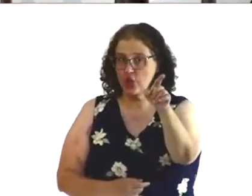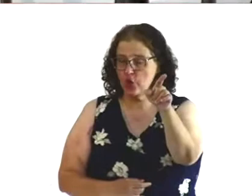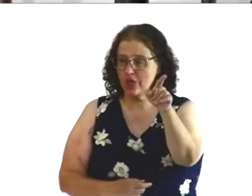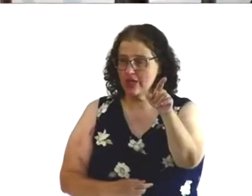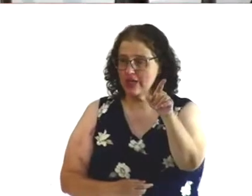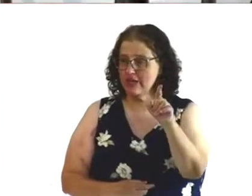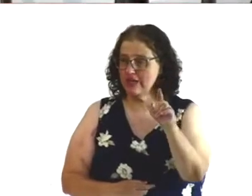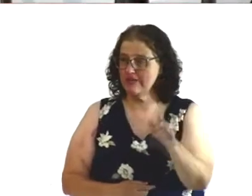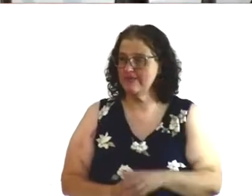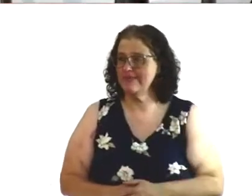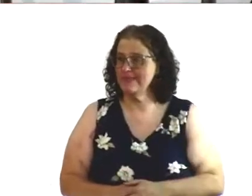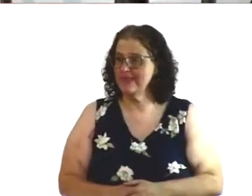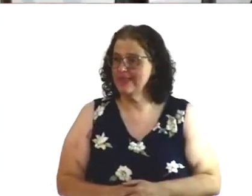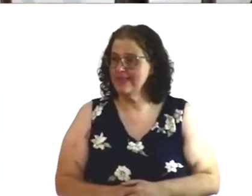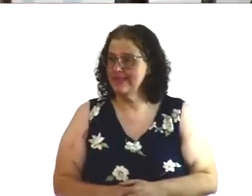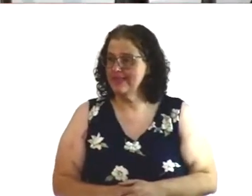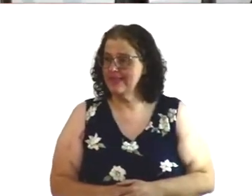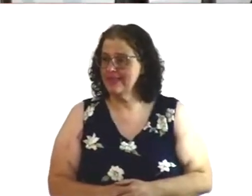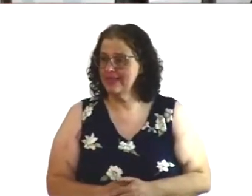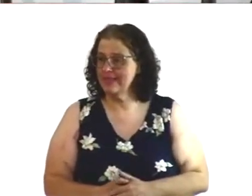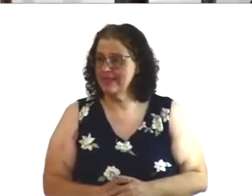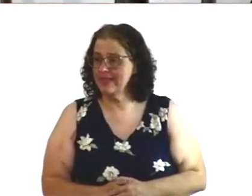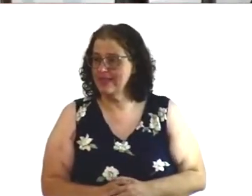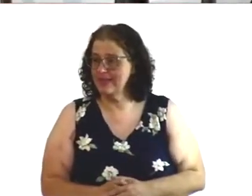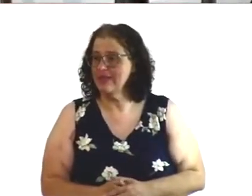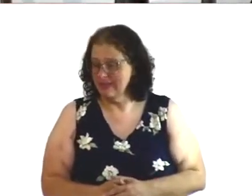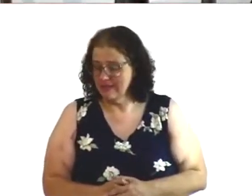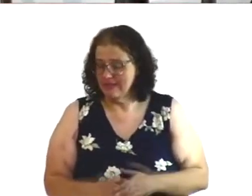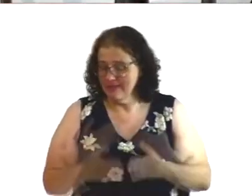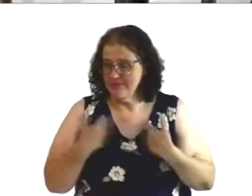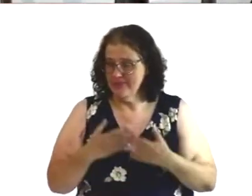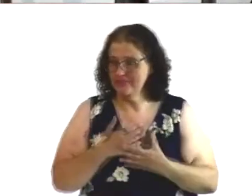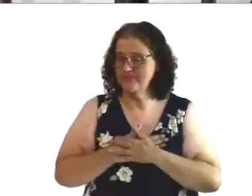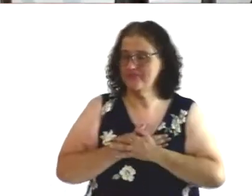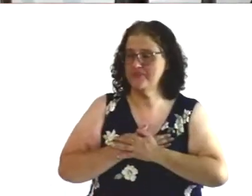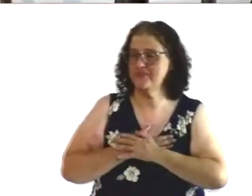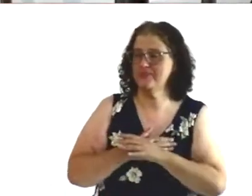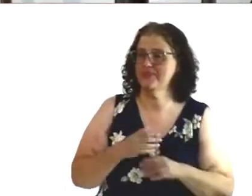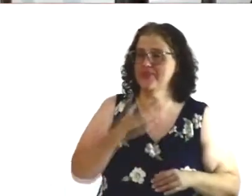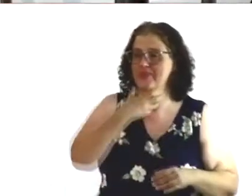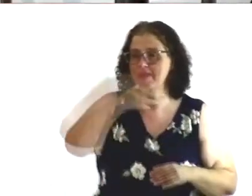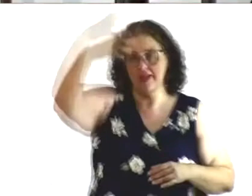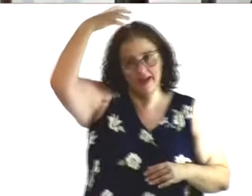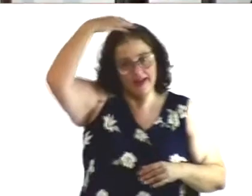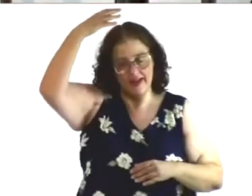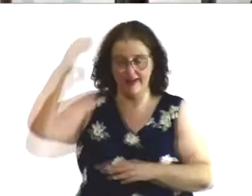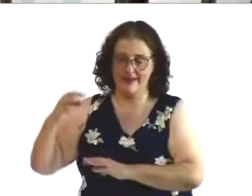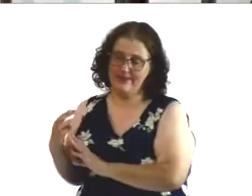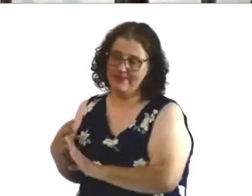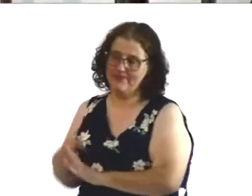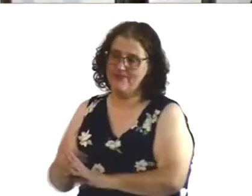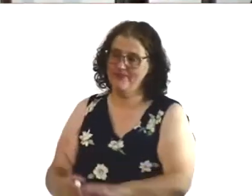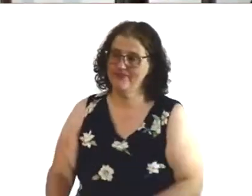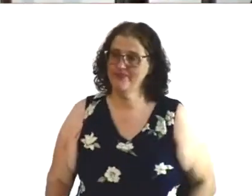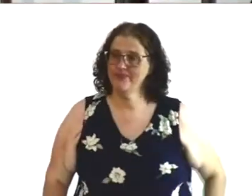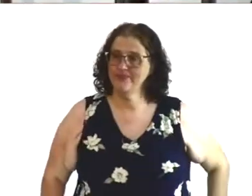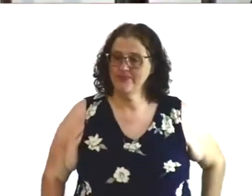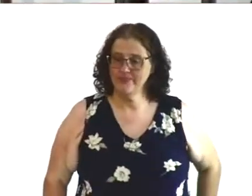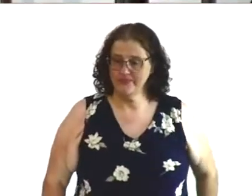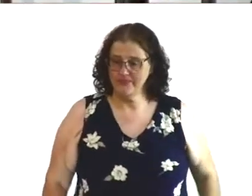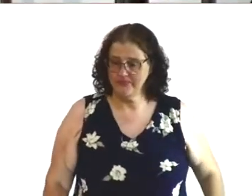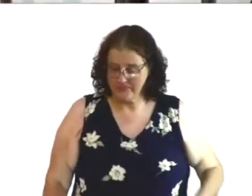magos, mas não há nenhuma evidência realmente que seja de reis magos. Se fosse, eles seriam chamados